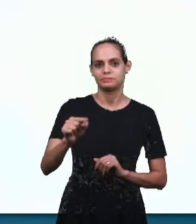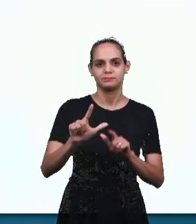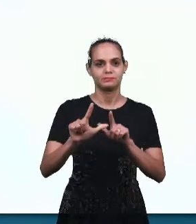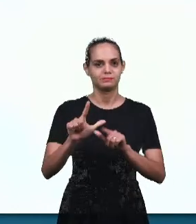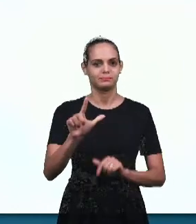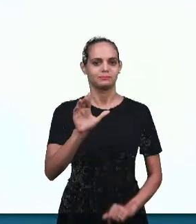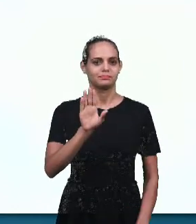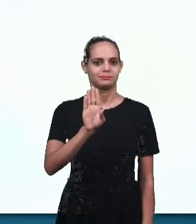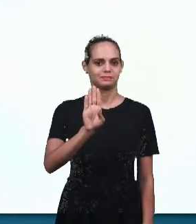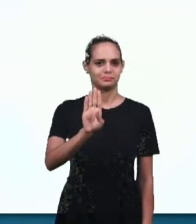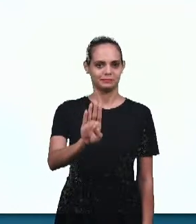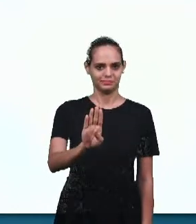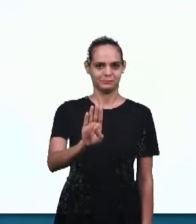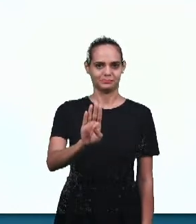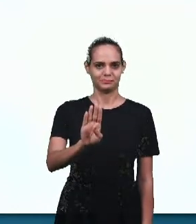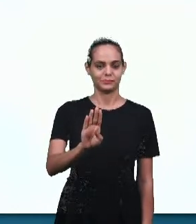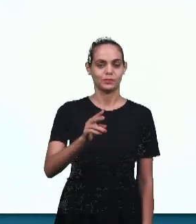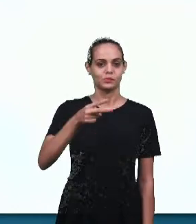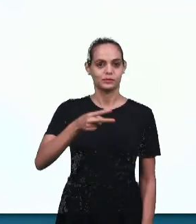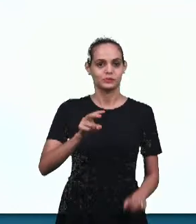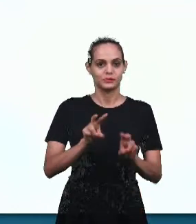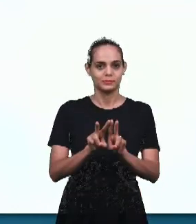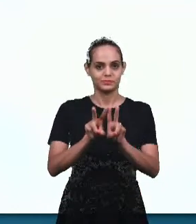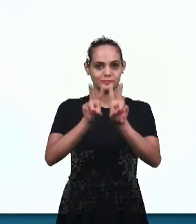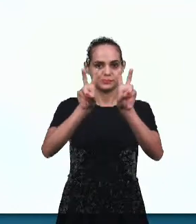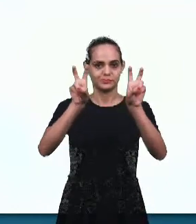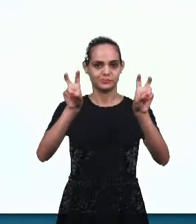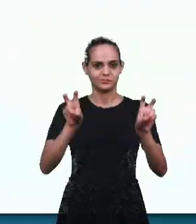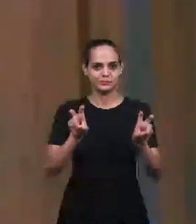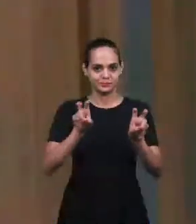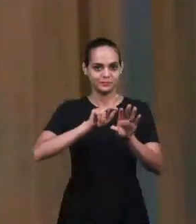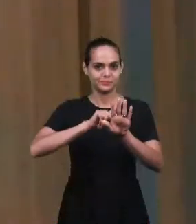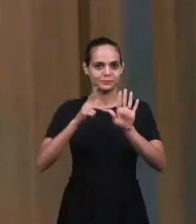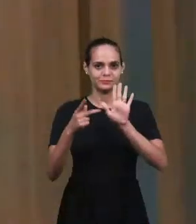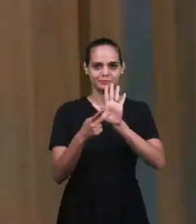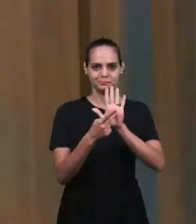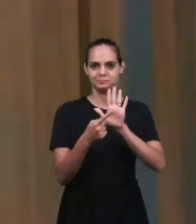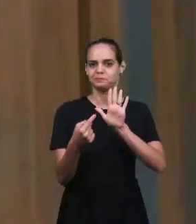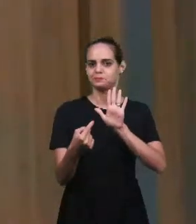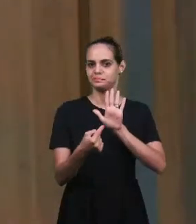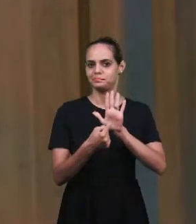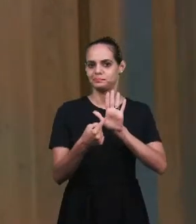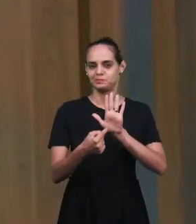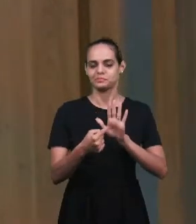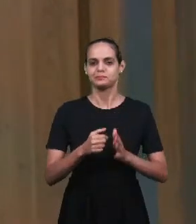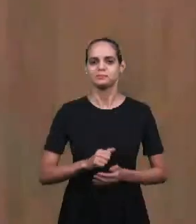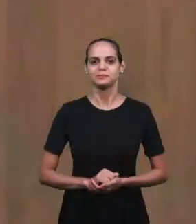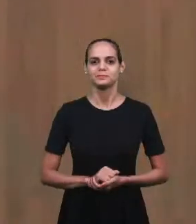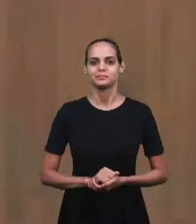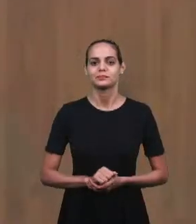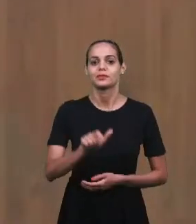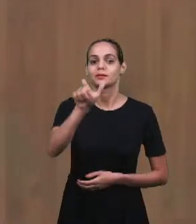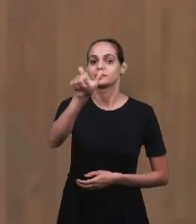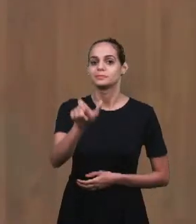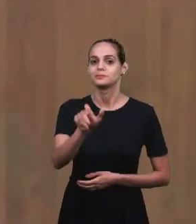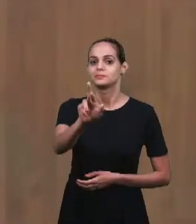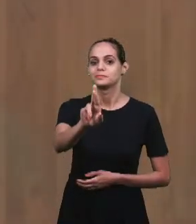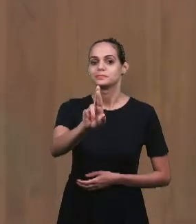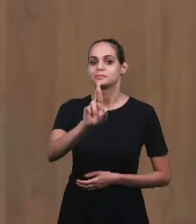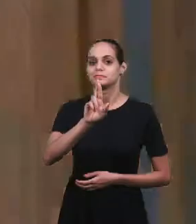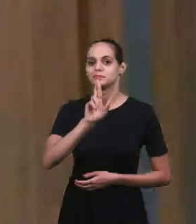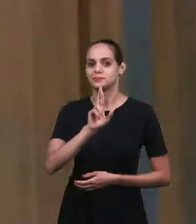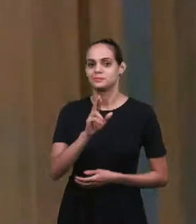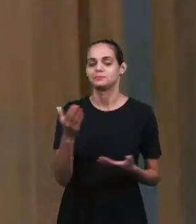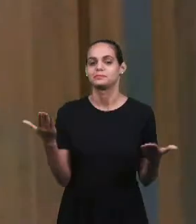B, que é os dois assuntos da parábola. E quem vai nos dar essa resposta é o nosso irmão que vai nos falar